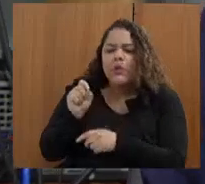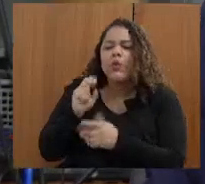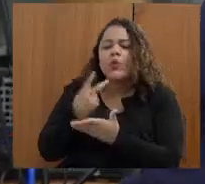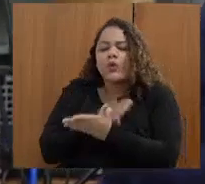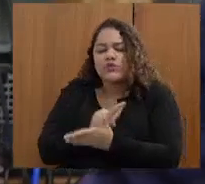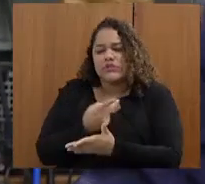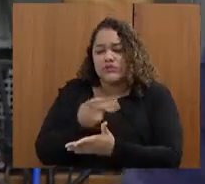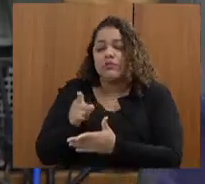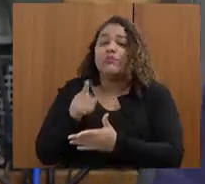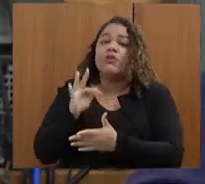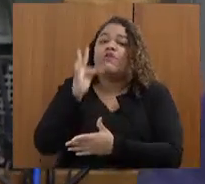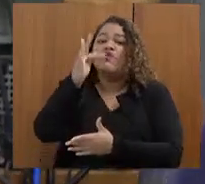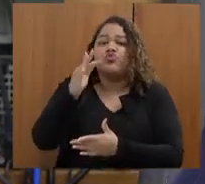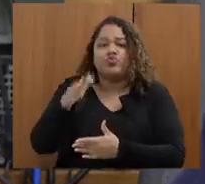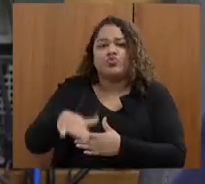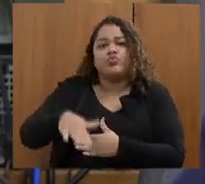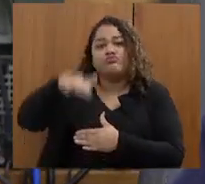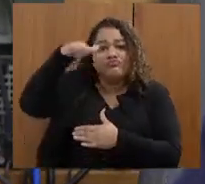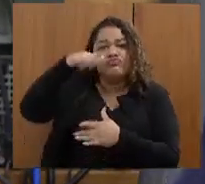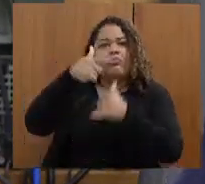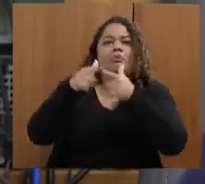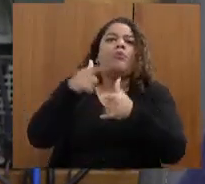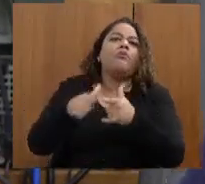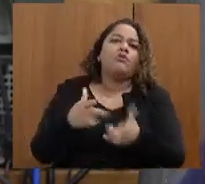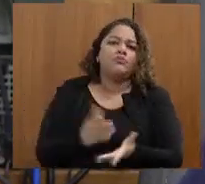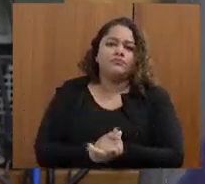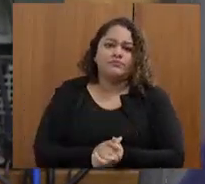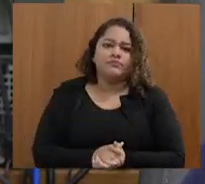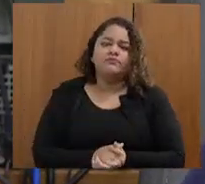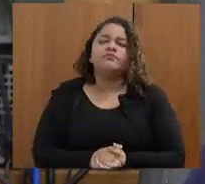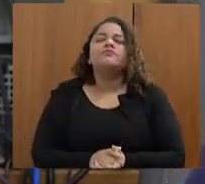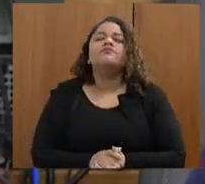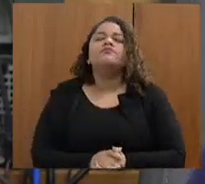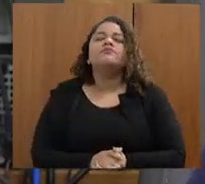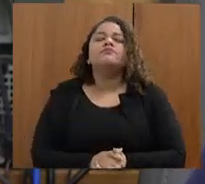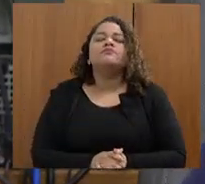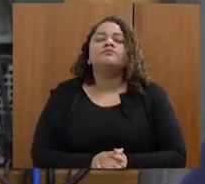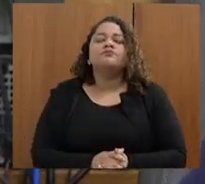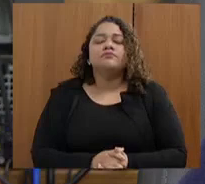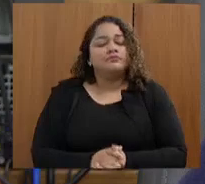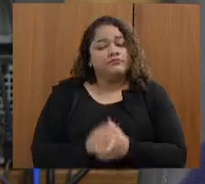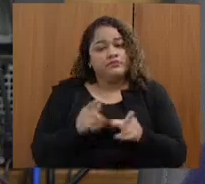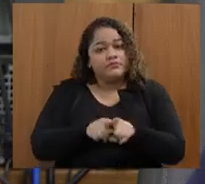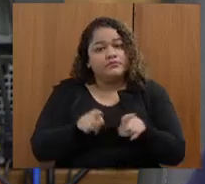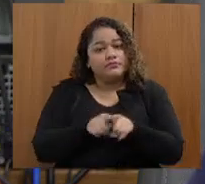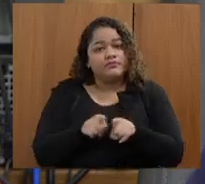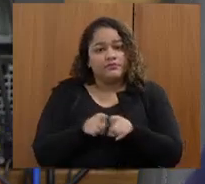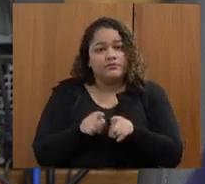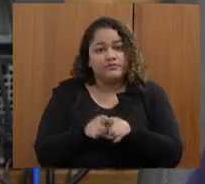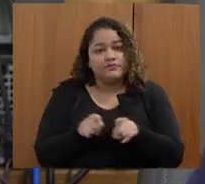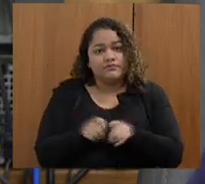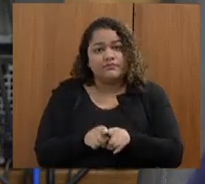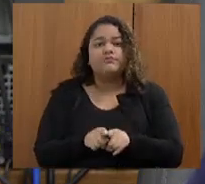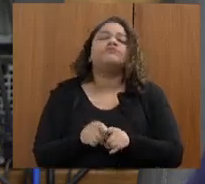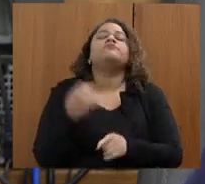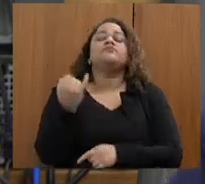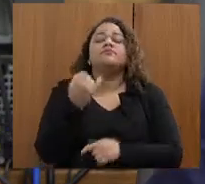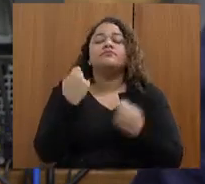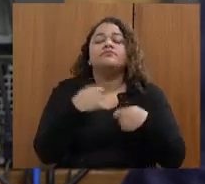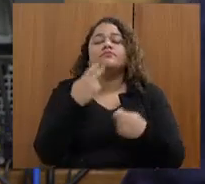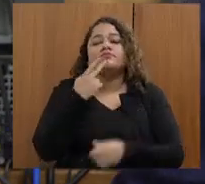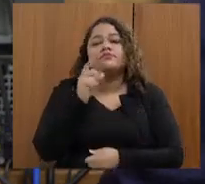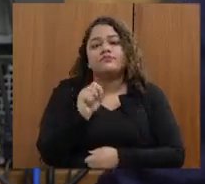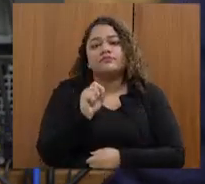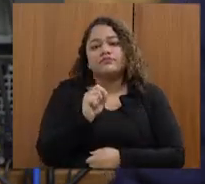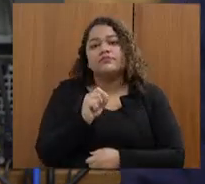virar uma crise depois é importante dizer também que então a gente precisa registrar o Beatriz que